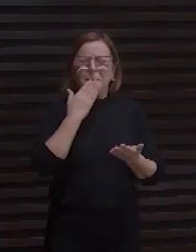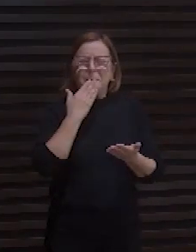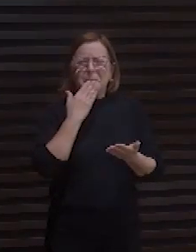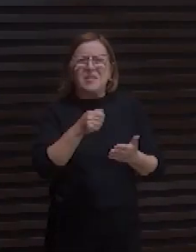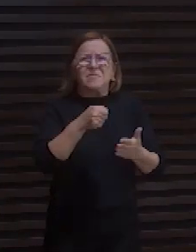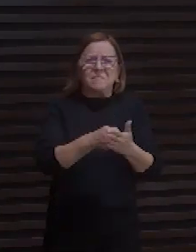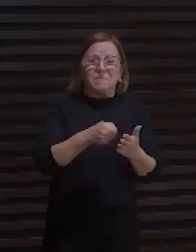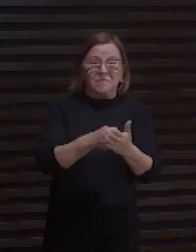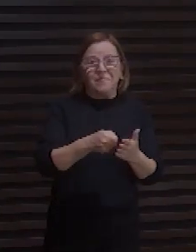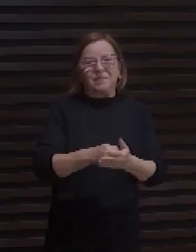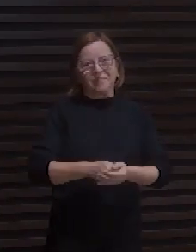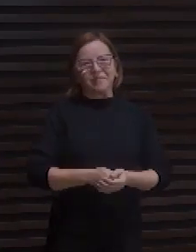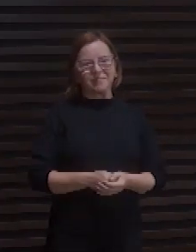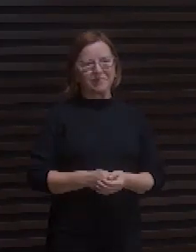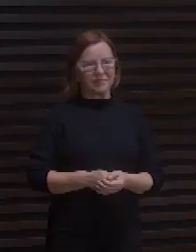insistentemente.